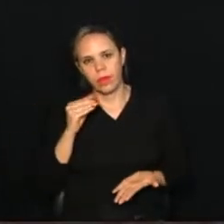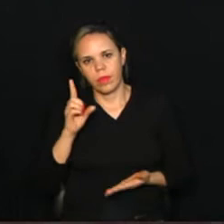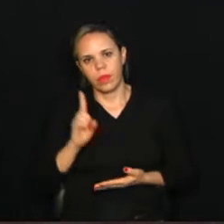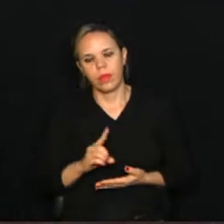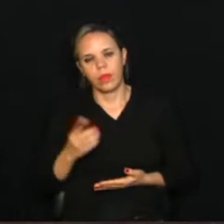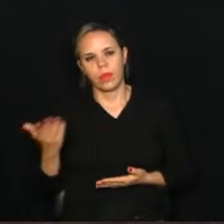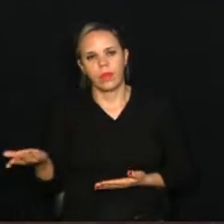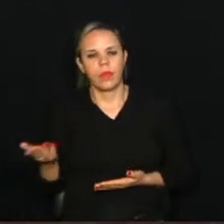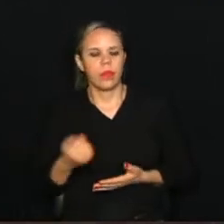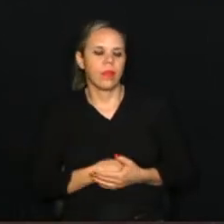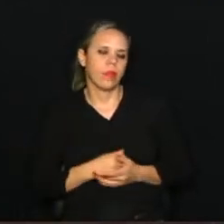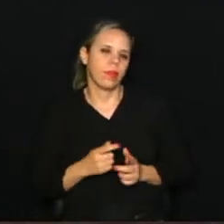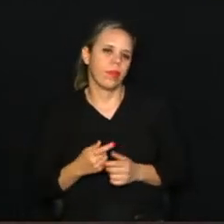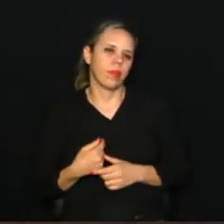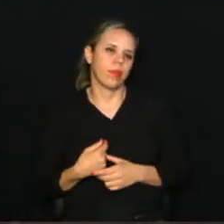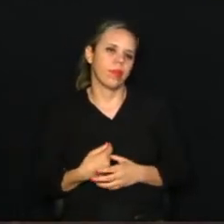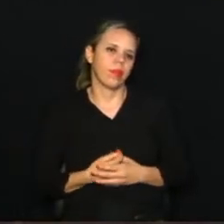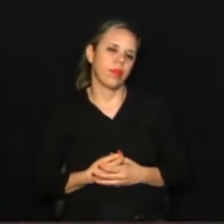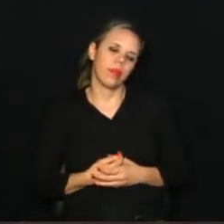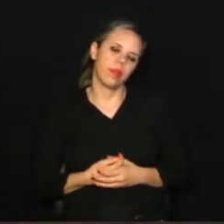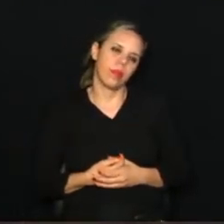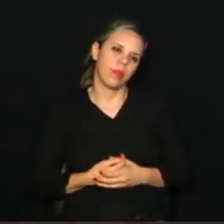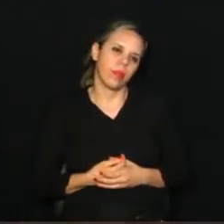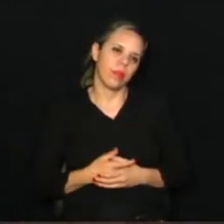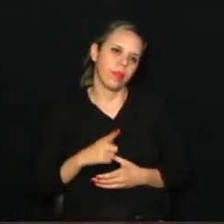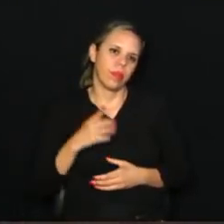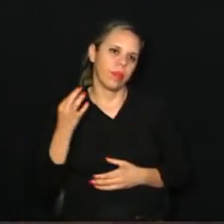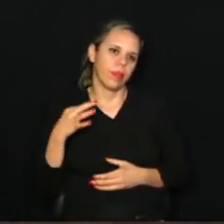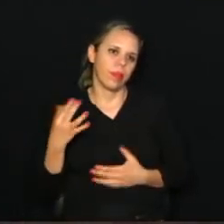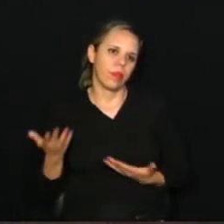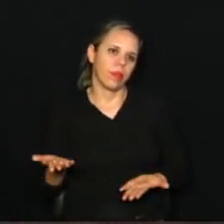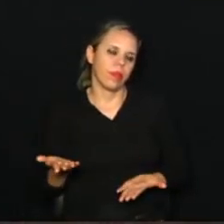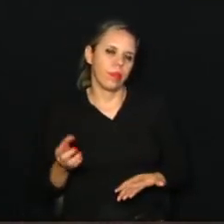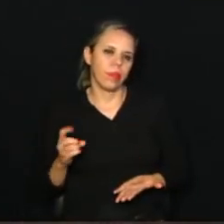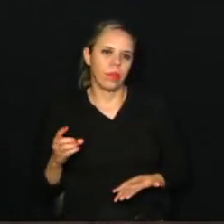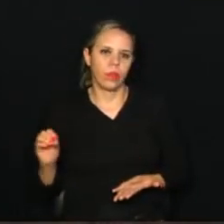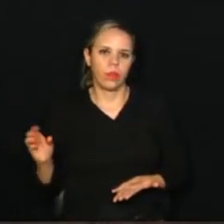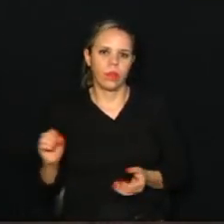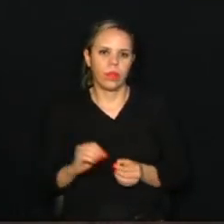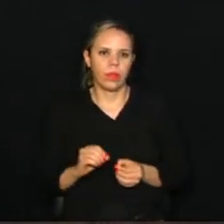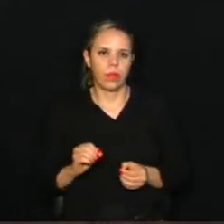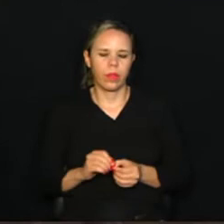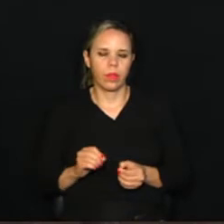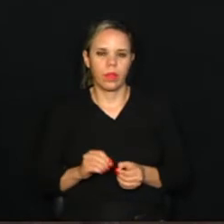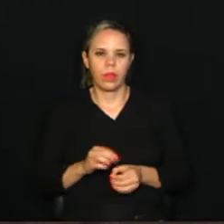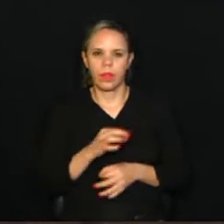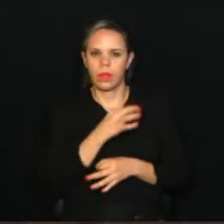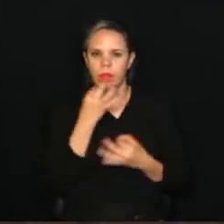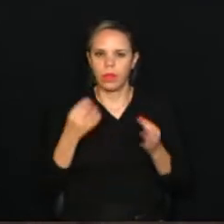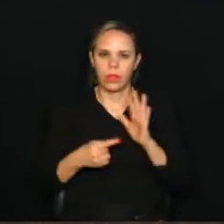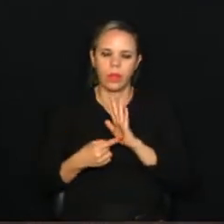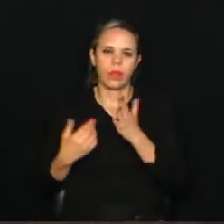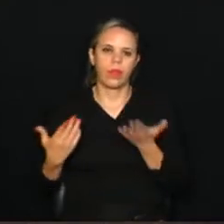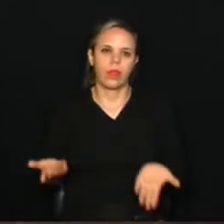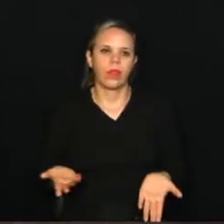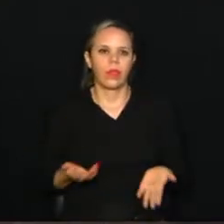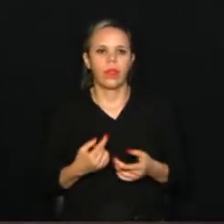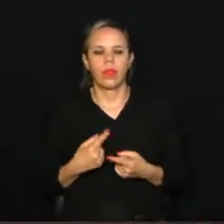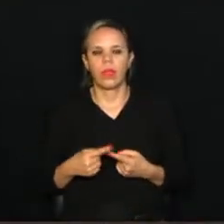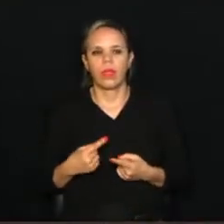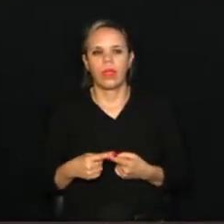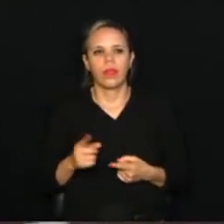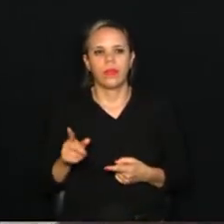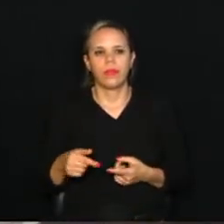diretores e gerentes. Tenho certeza que o Eduardo ia fazer uma belíssima apresentação,